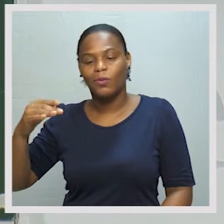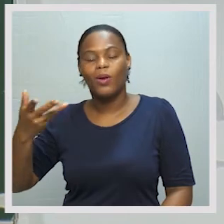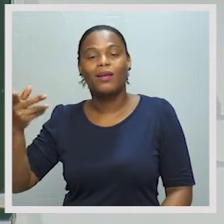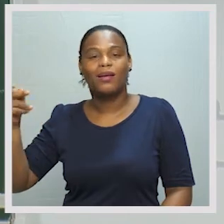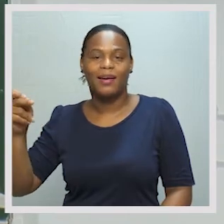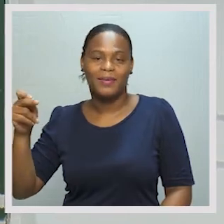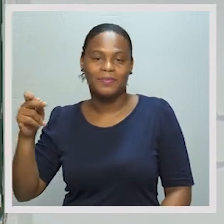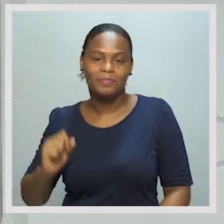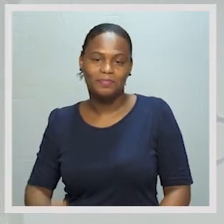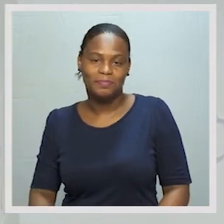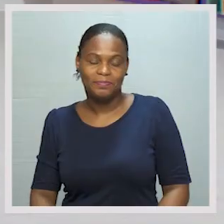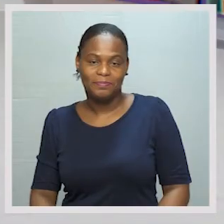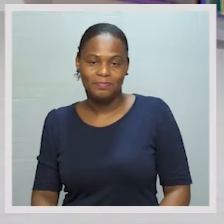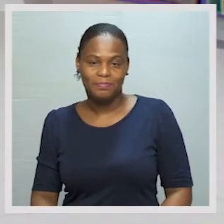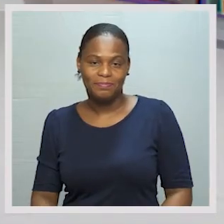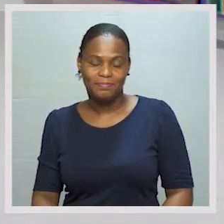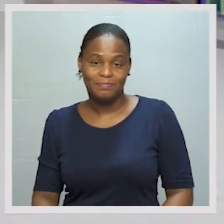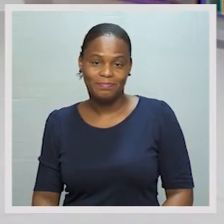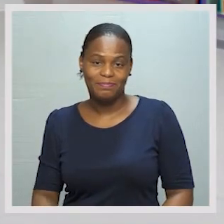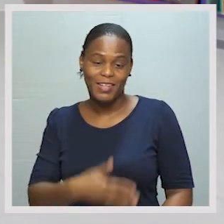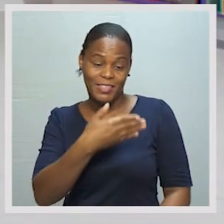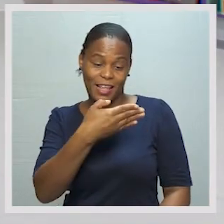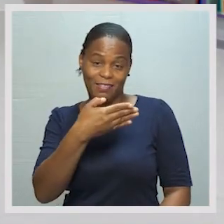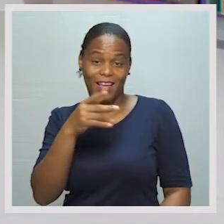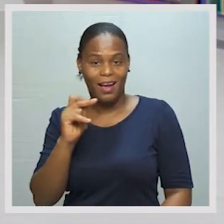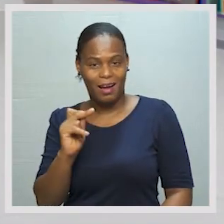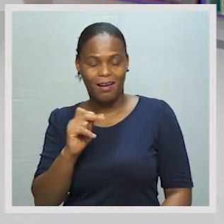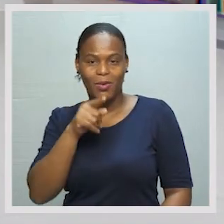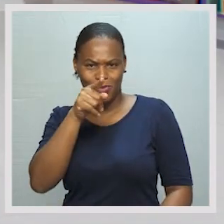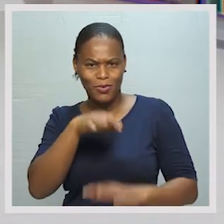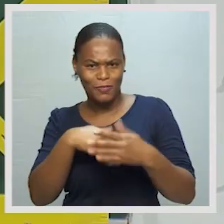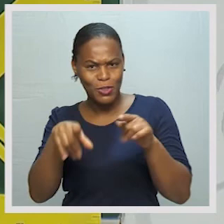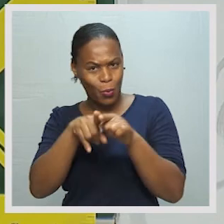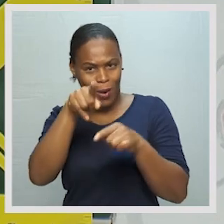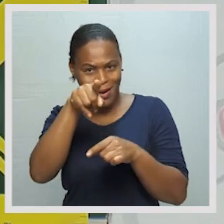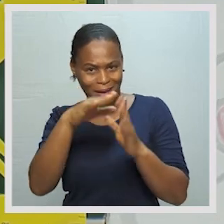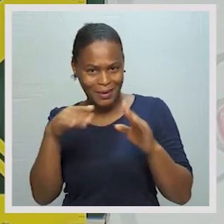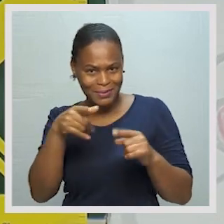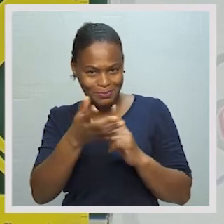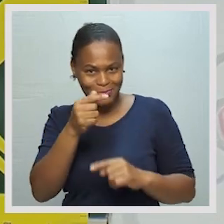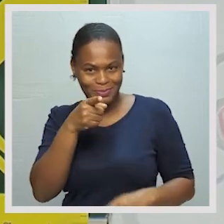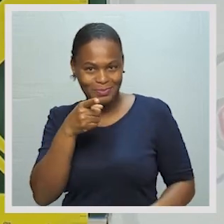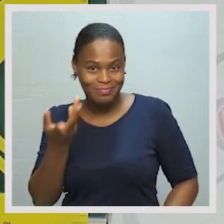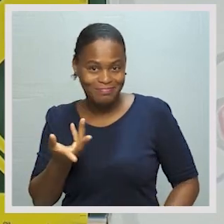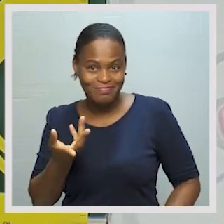e variável A. 7A. Foi isso que vocês conseguiram?